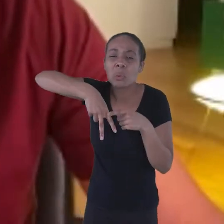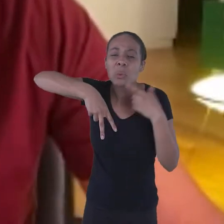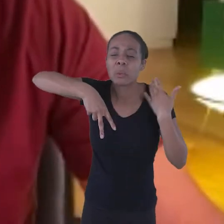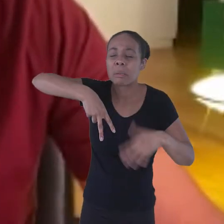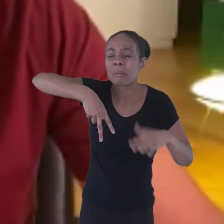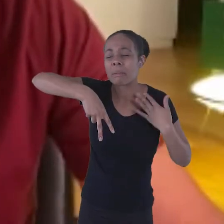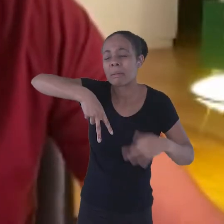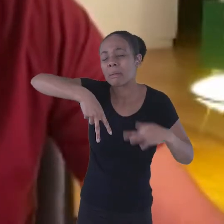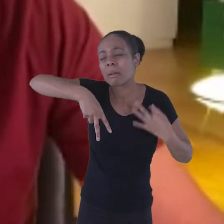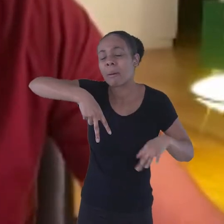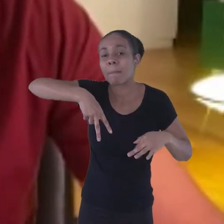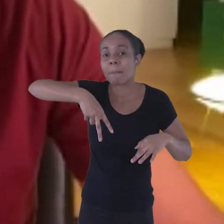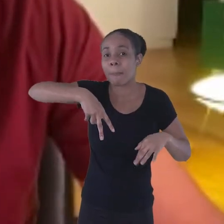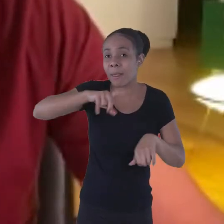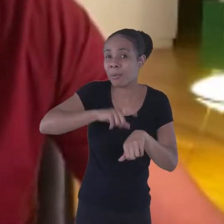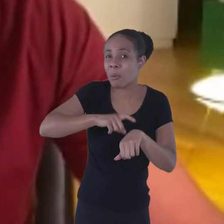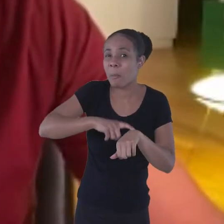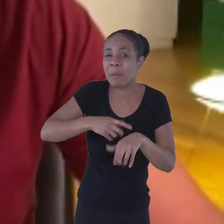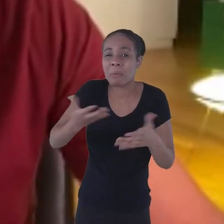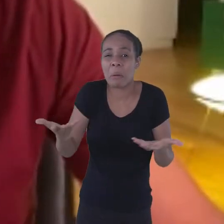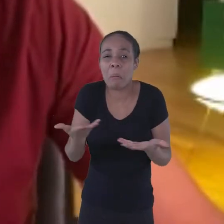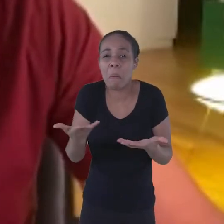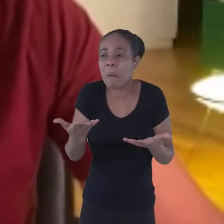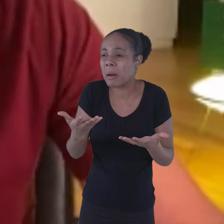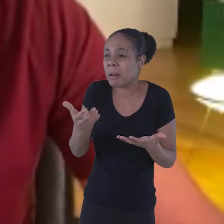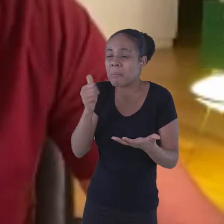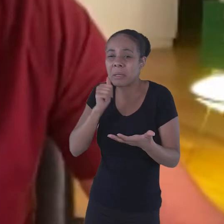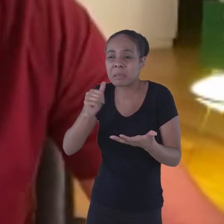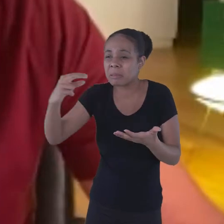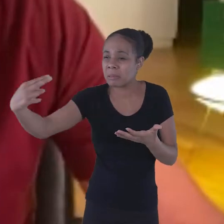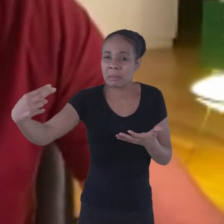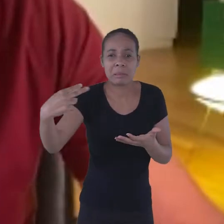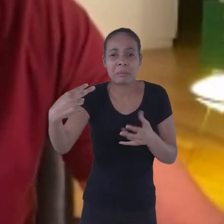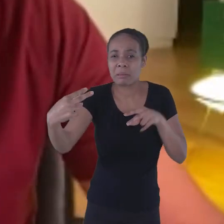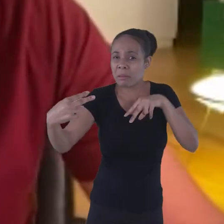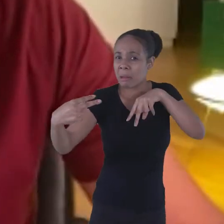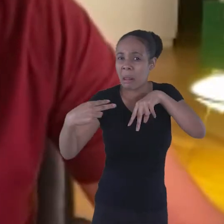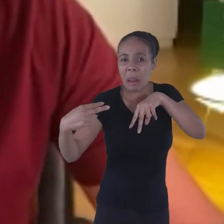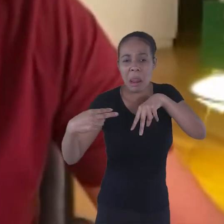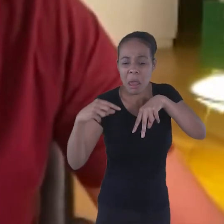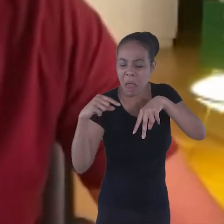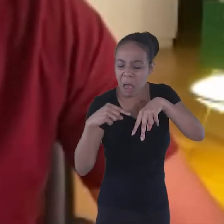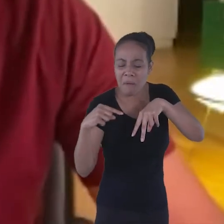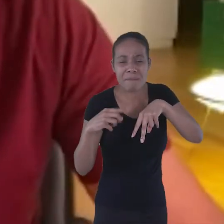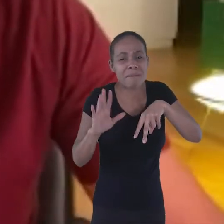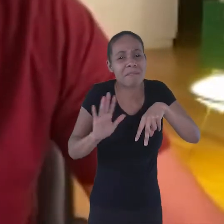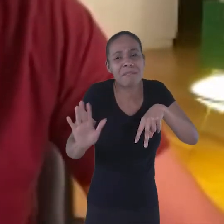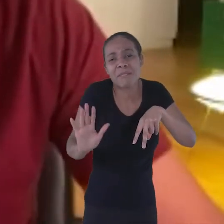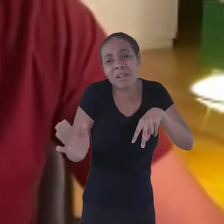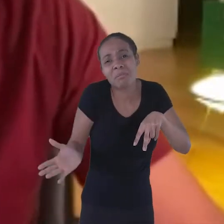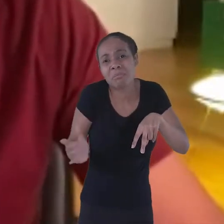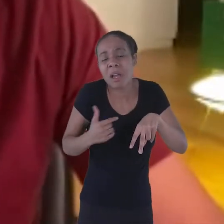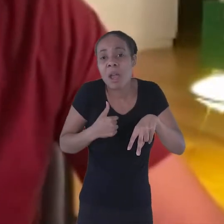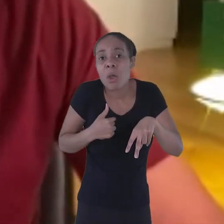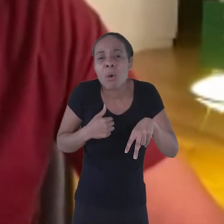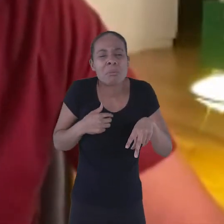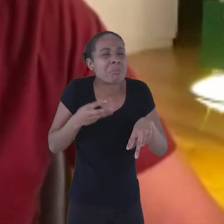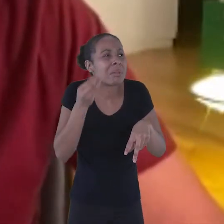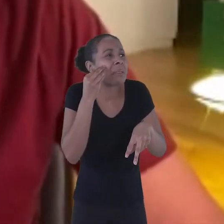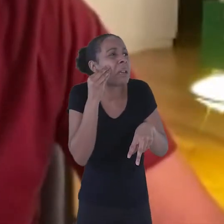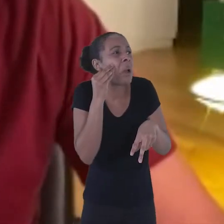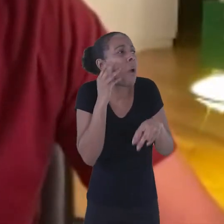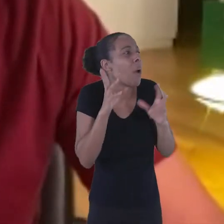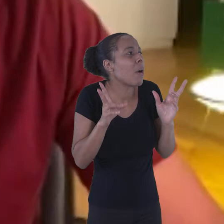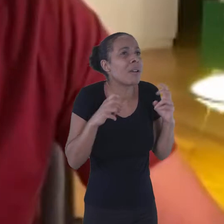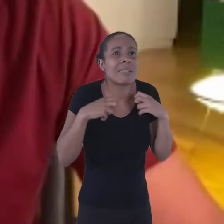e a sede atormenta minha alma, viajo, fujo da peçonhenta realidade e aterrizo